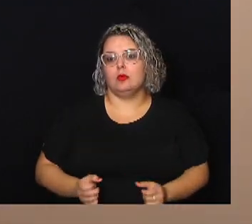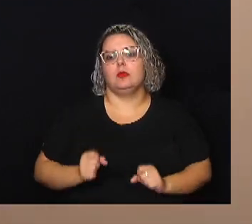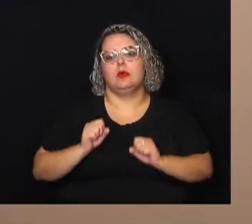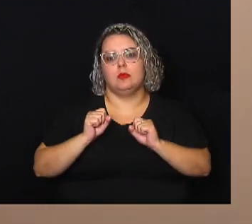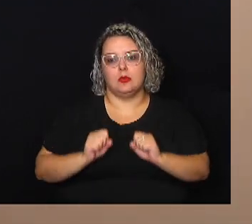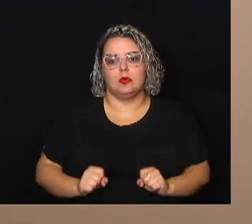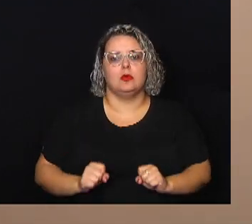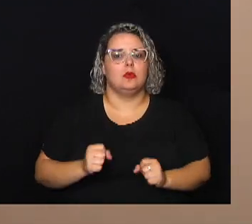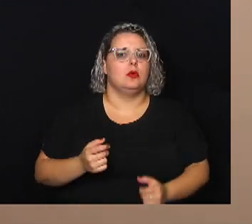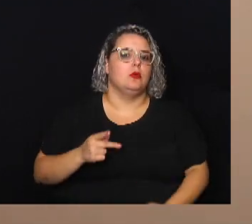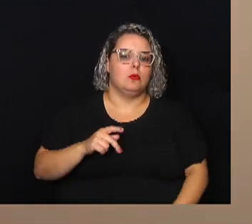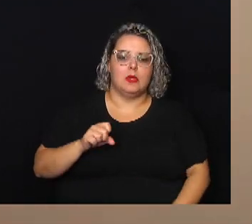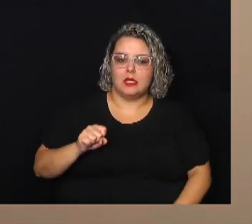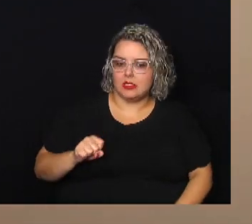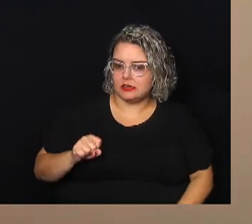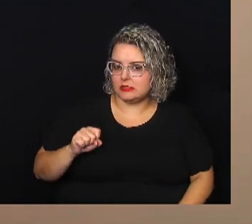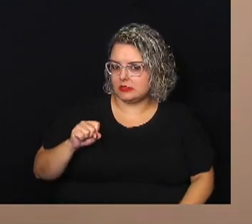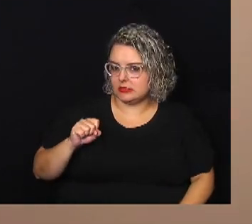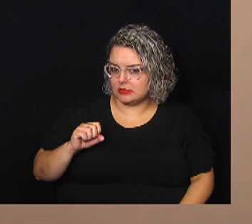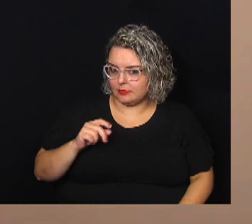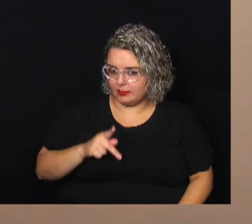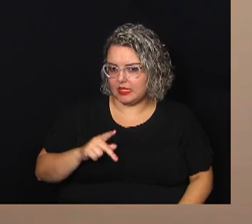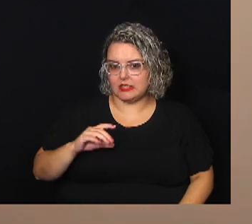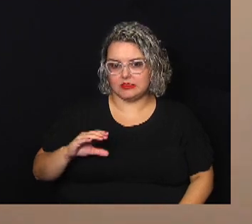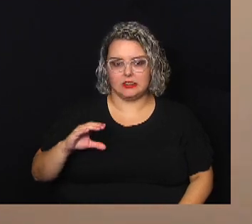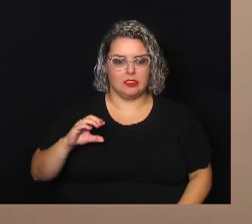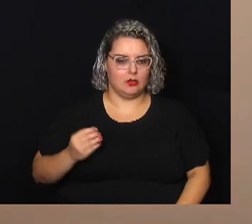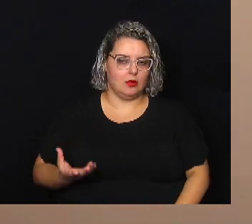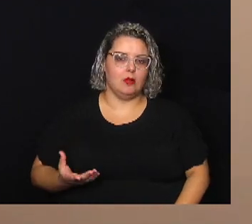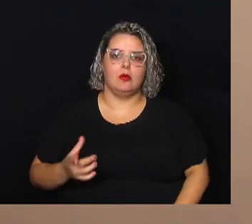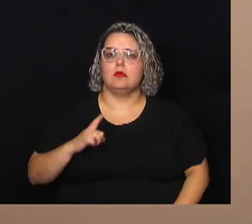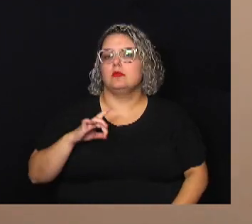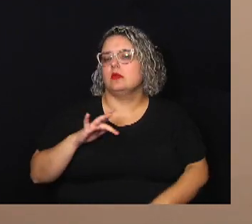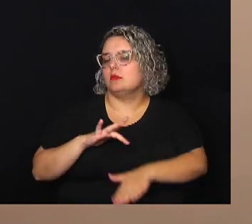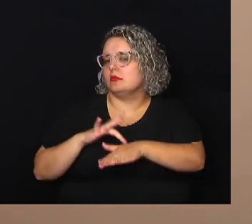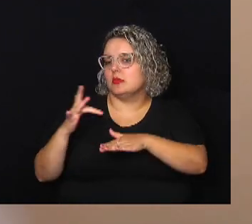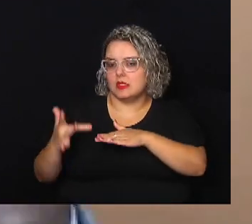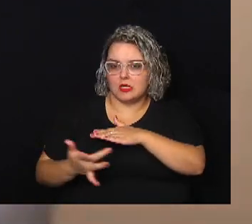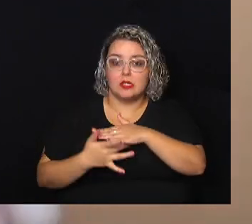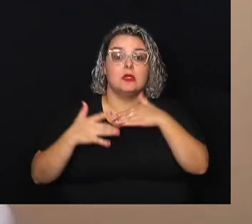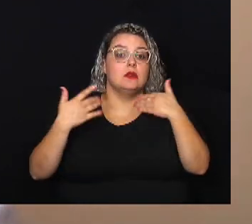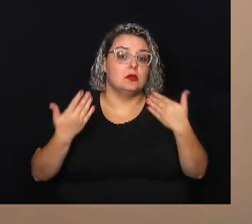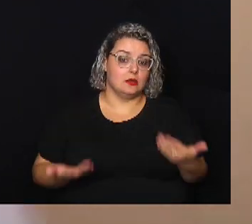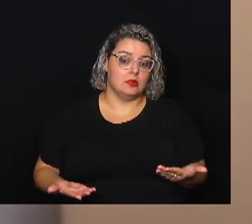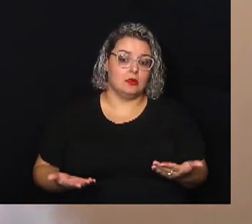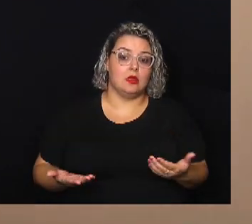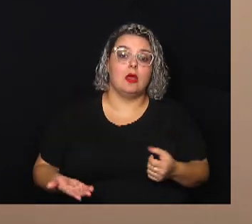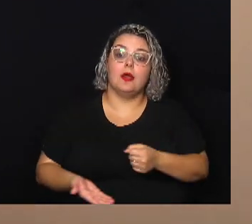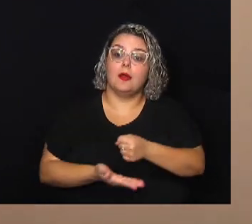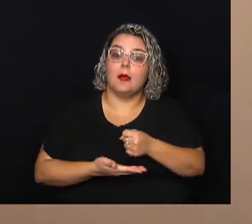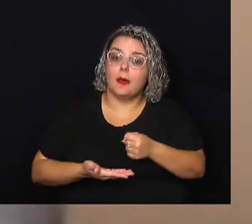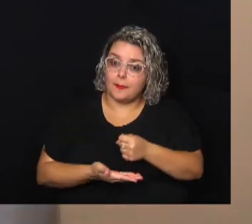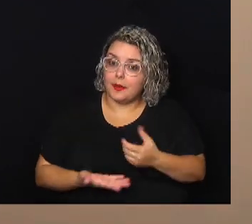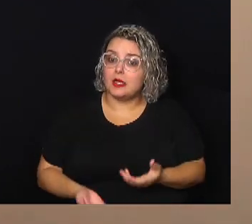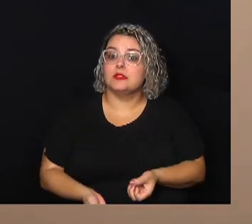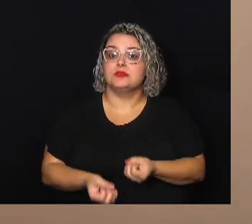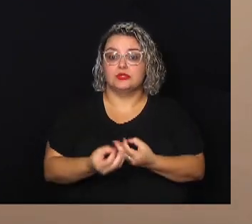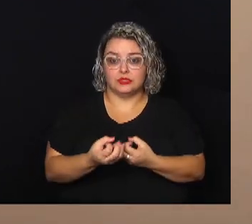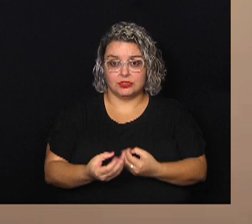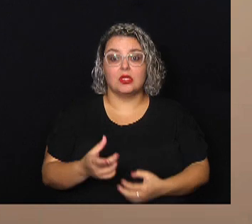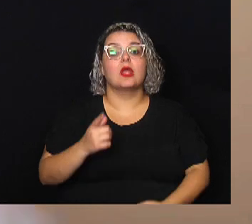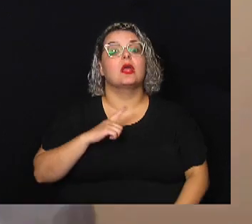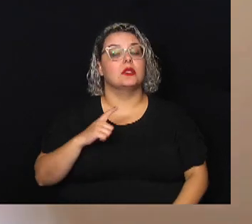temos um site, temos páginas em mídias sociais. Sendo assim, um pilar que a informação, ele